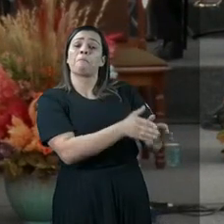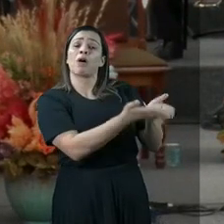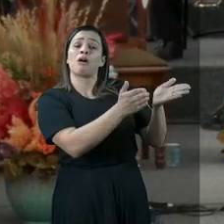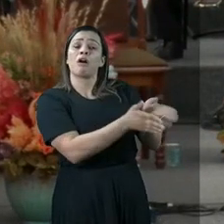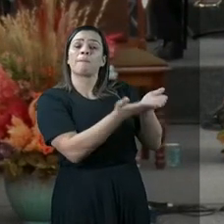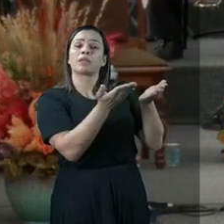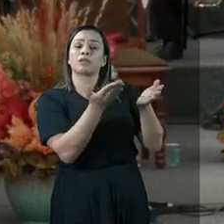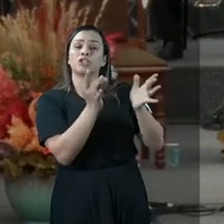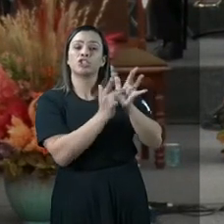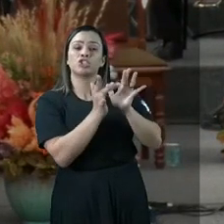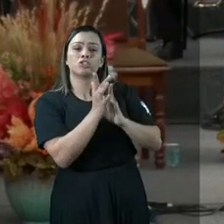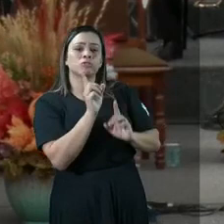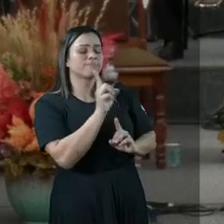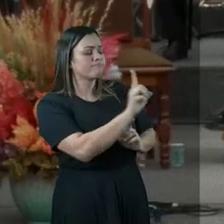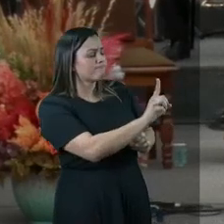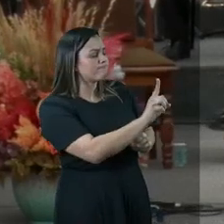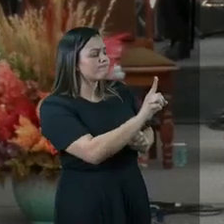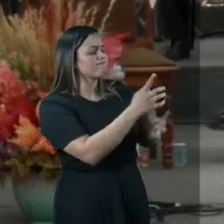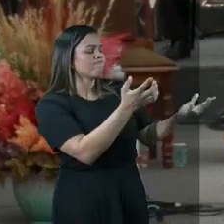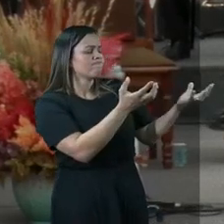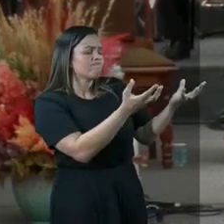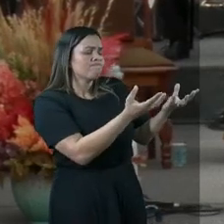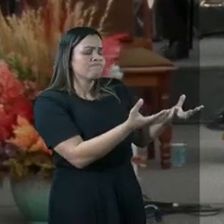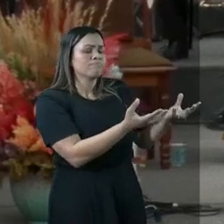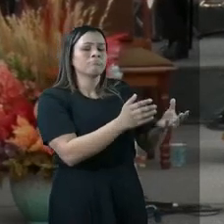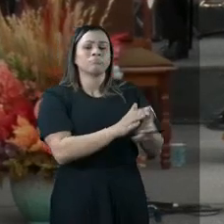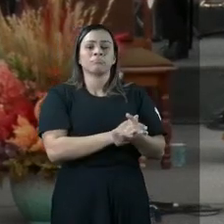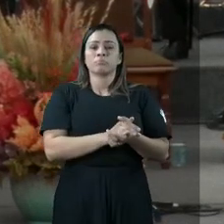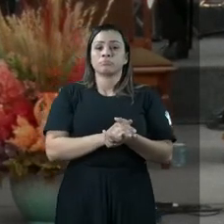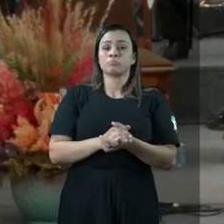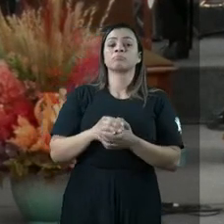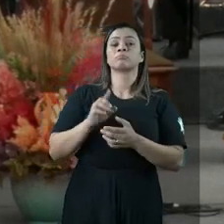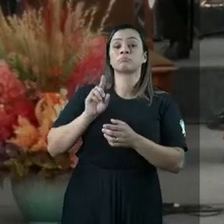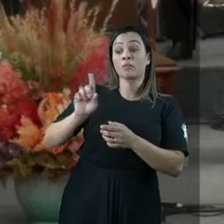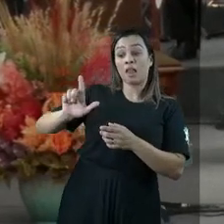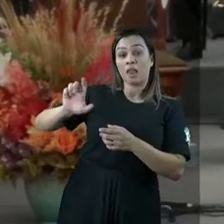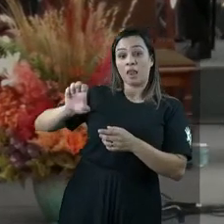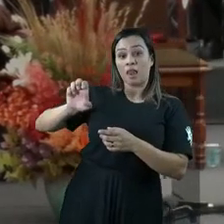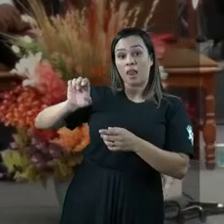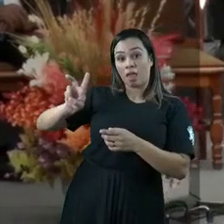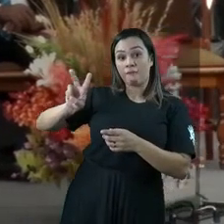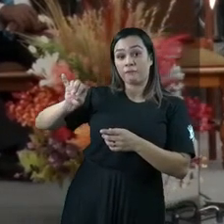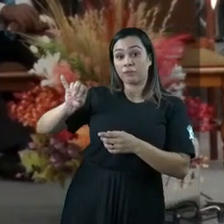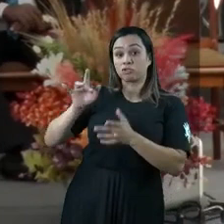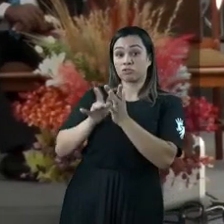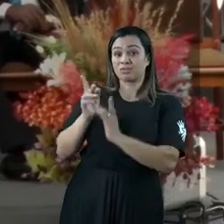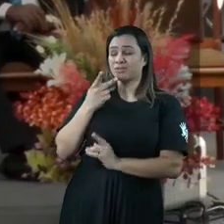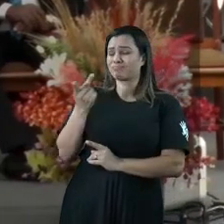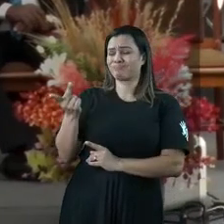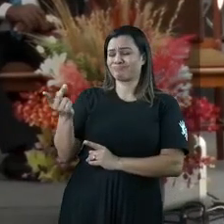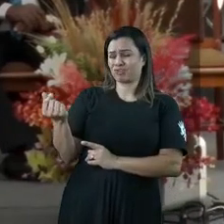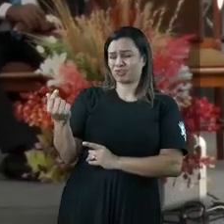vida dele. Para um coletor de impostos bem sucedido, ele diz: eu não preciso do seu dinheiro para te chamar. Eu sou dono da